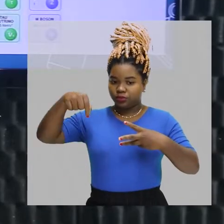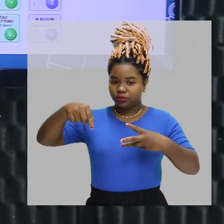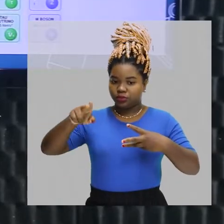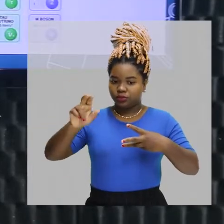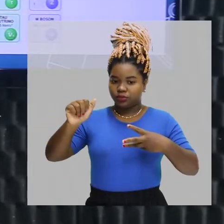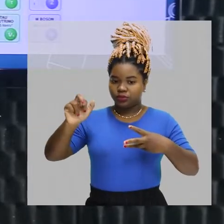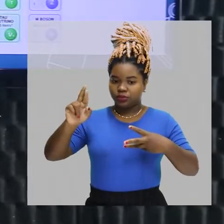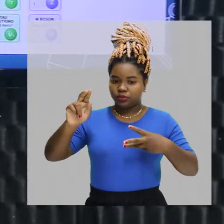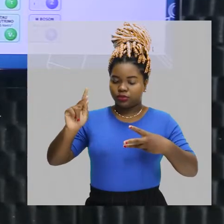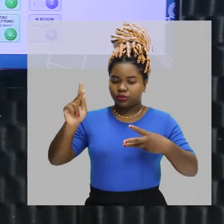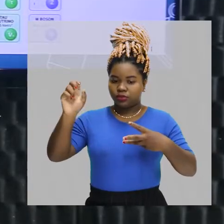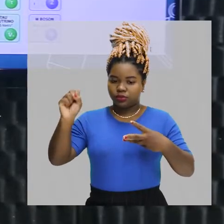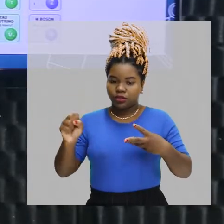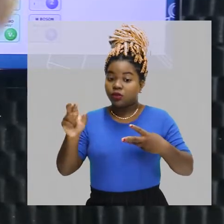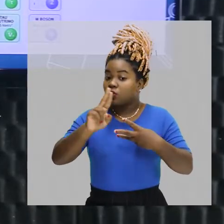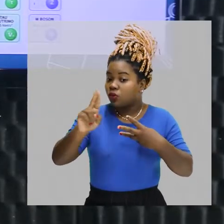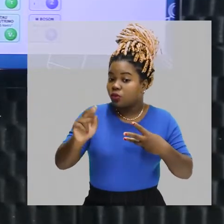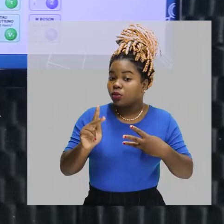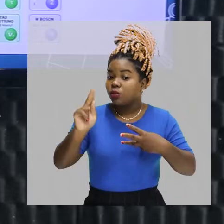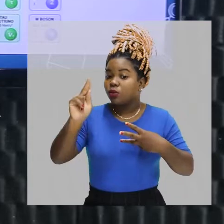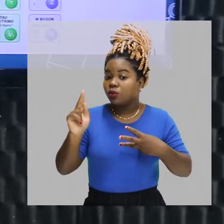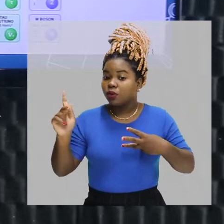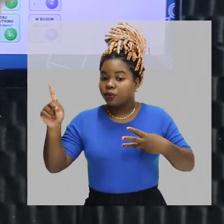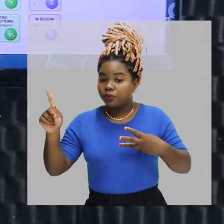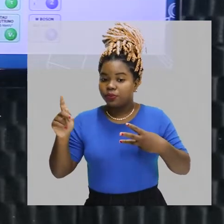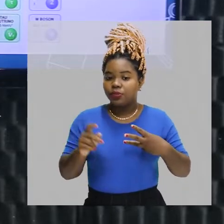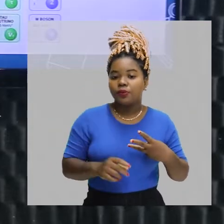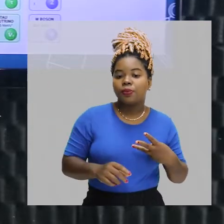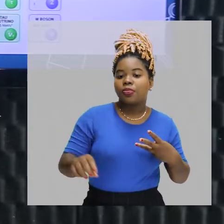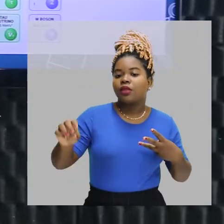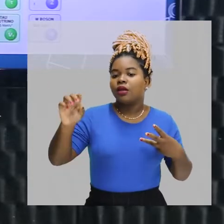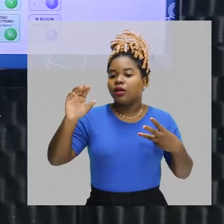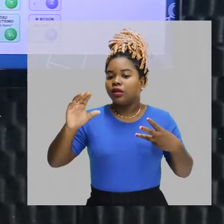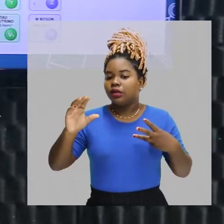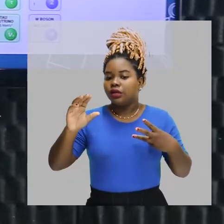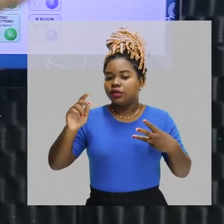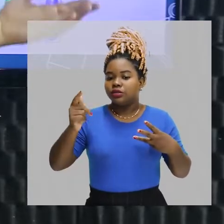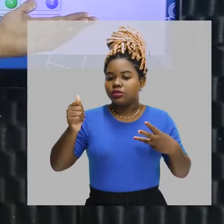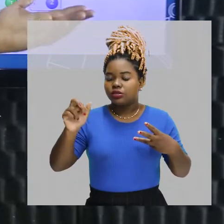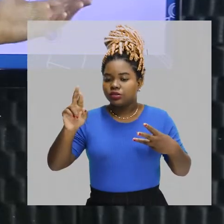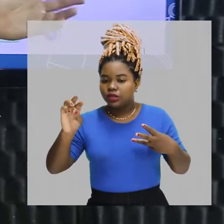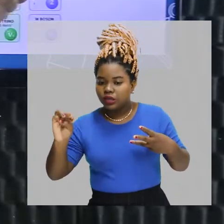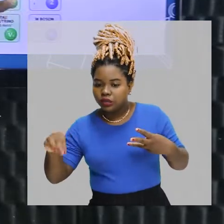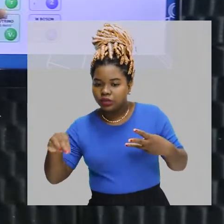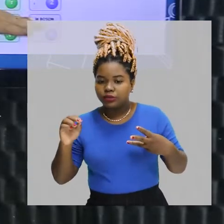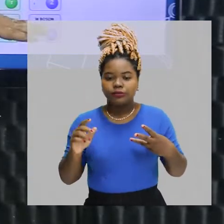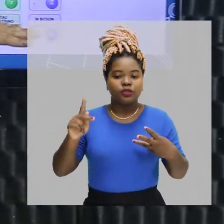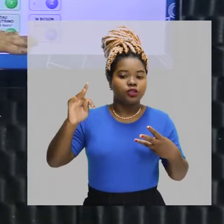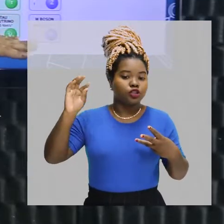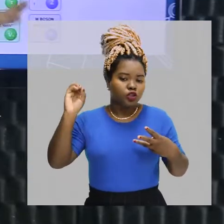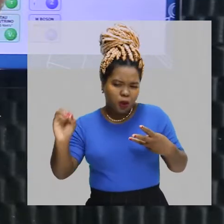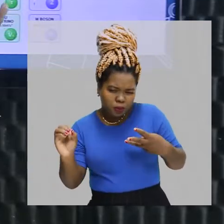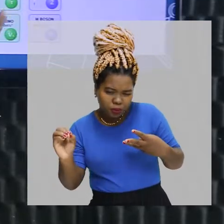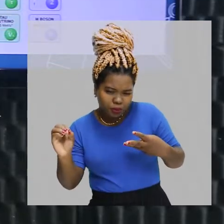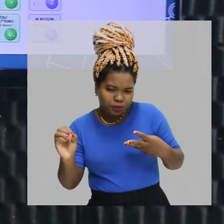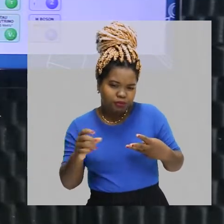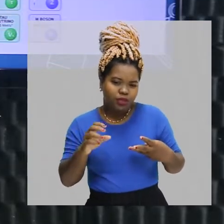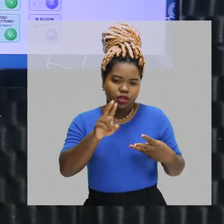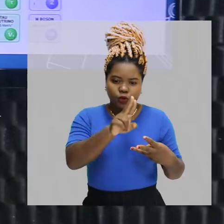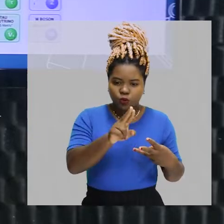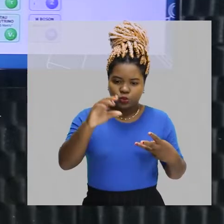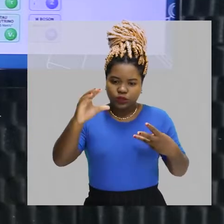nomes up, sharp, top, down, strange e bottom, certo? Então é basicamente esses